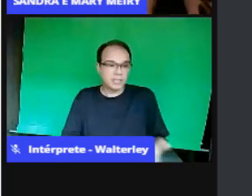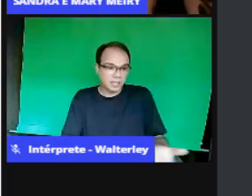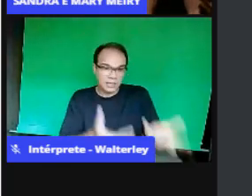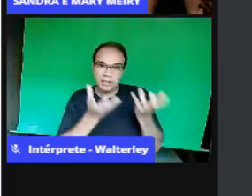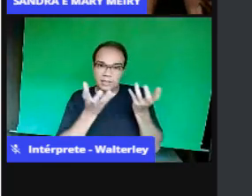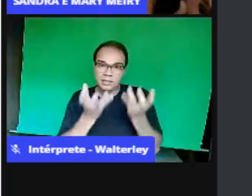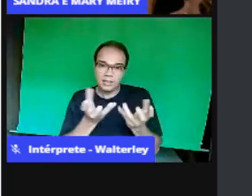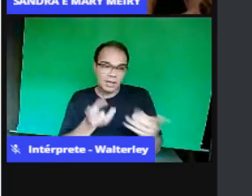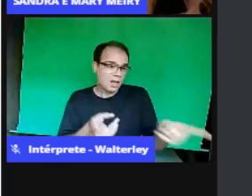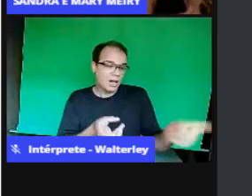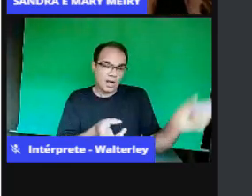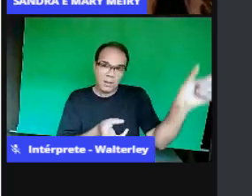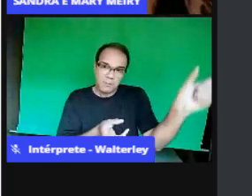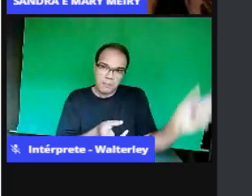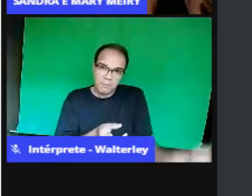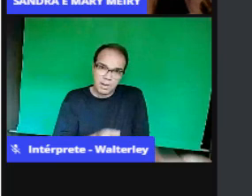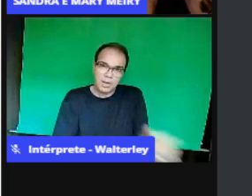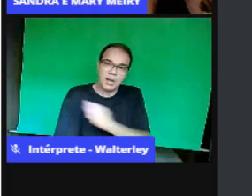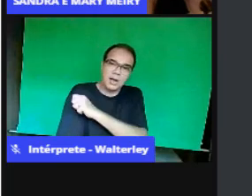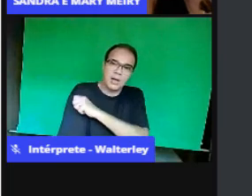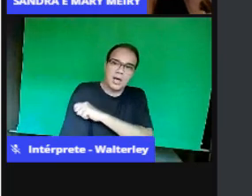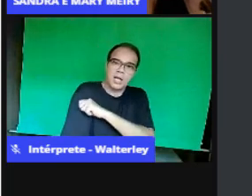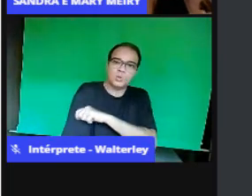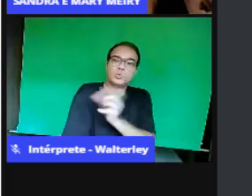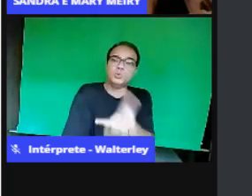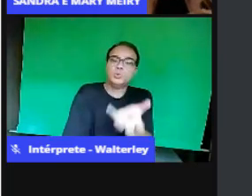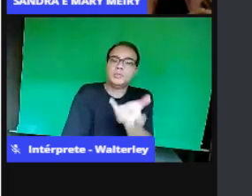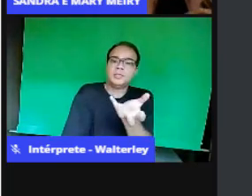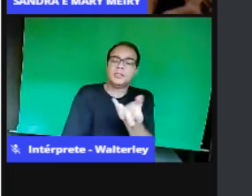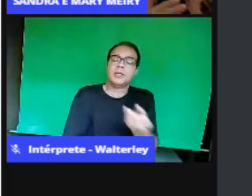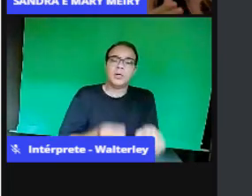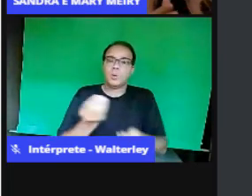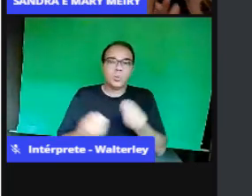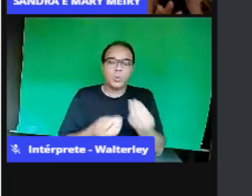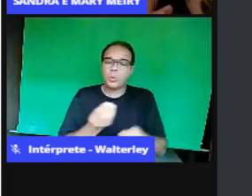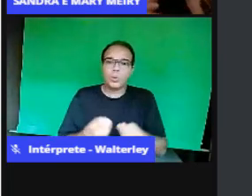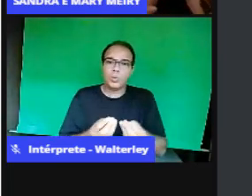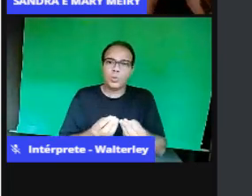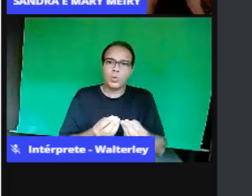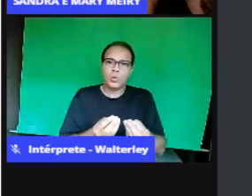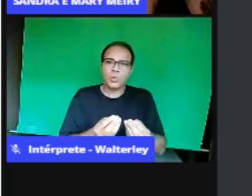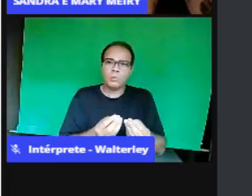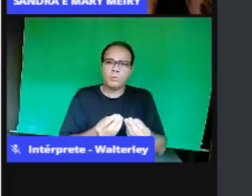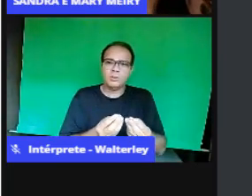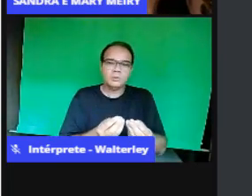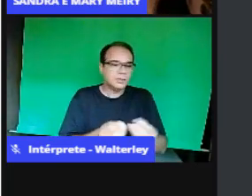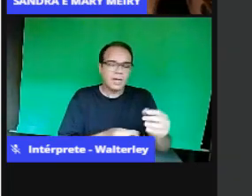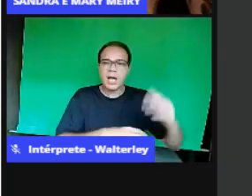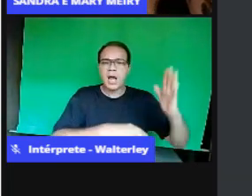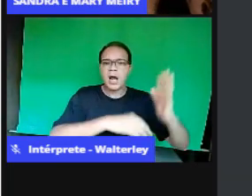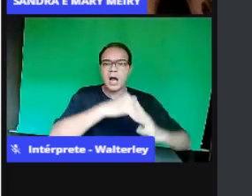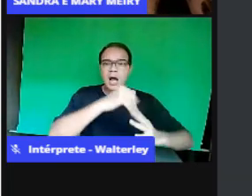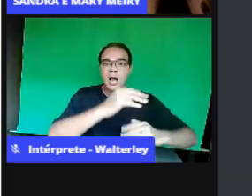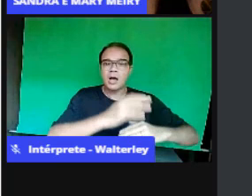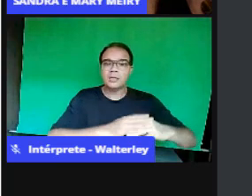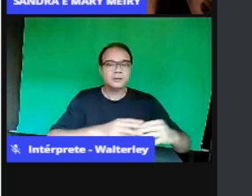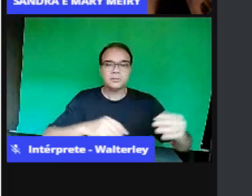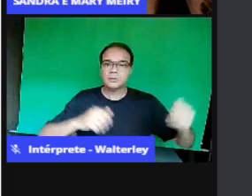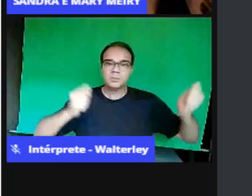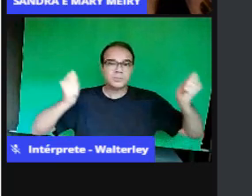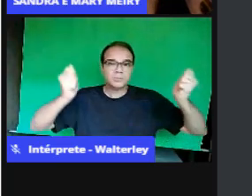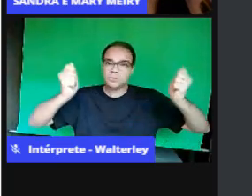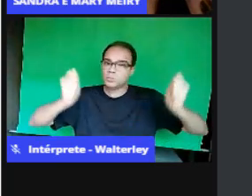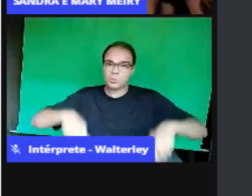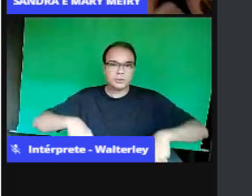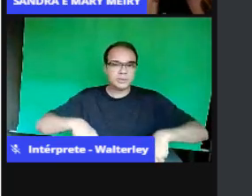socialmente ativo, um sujeito com habilidades para o trabalho no